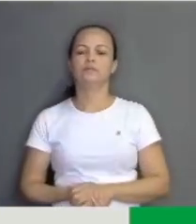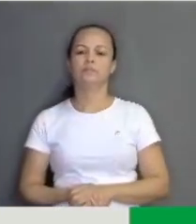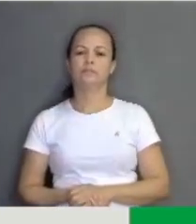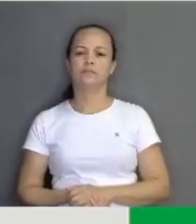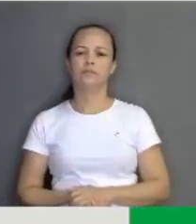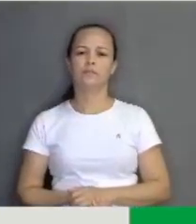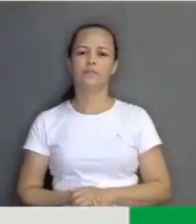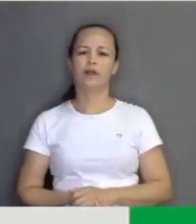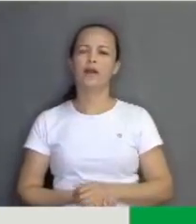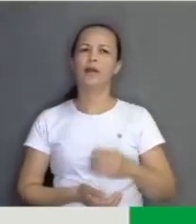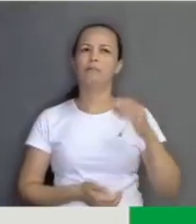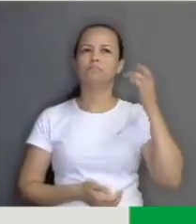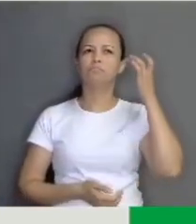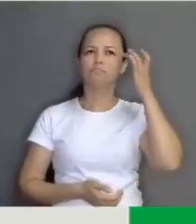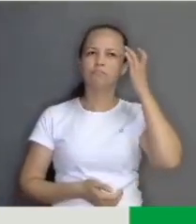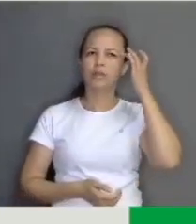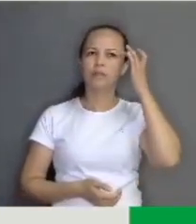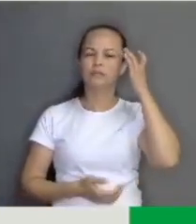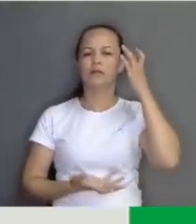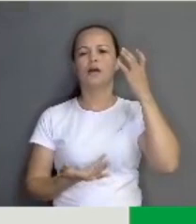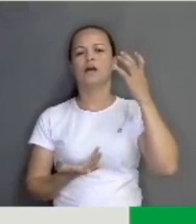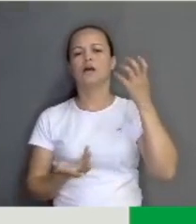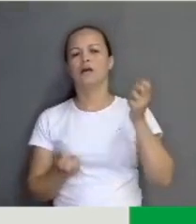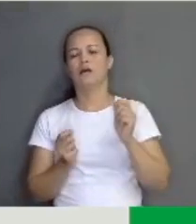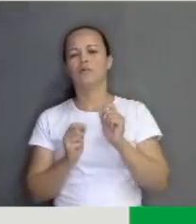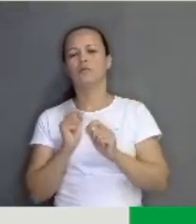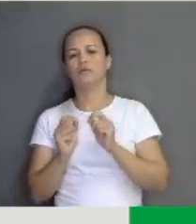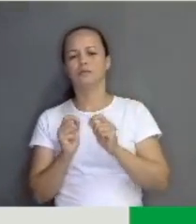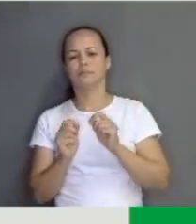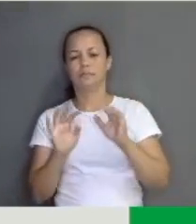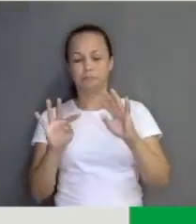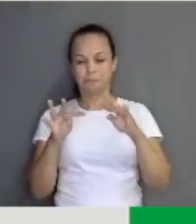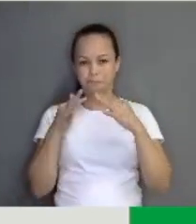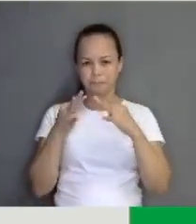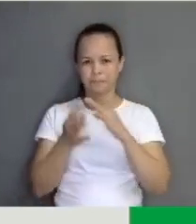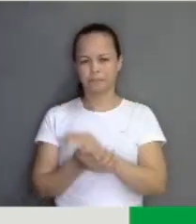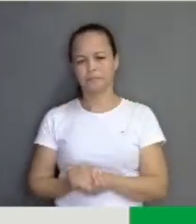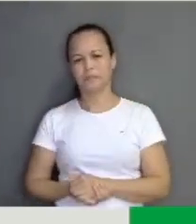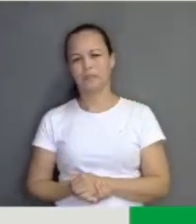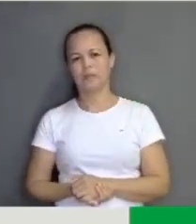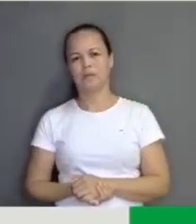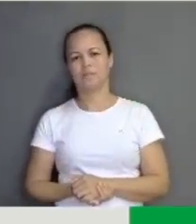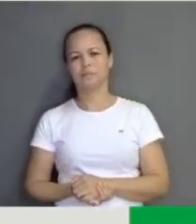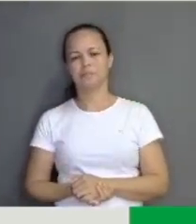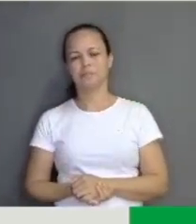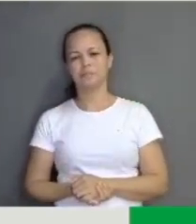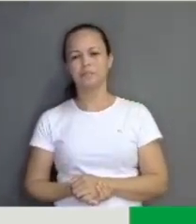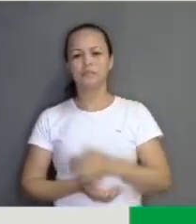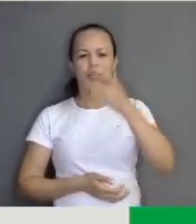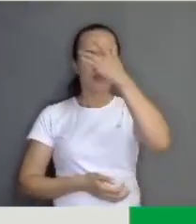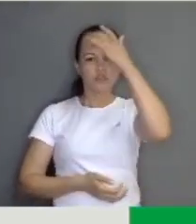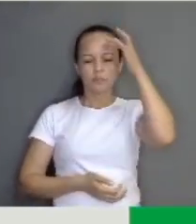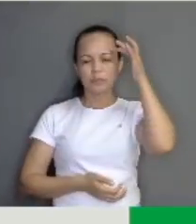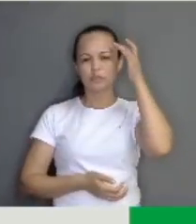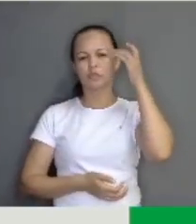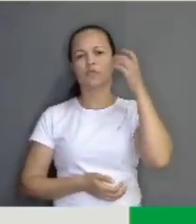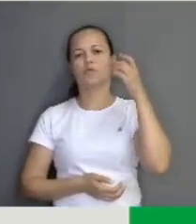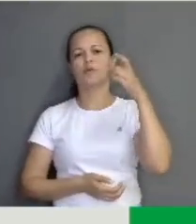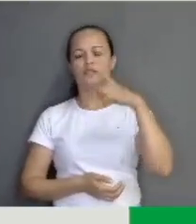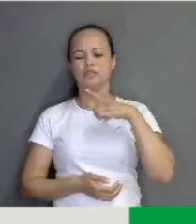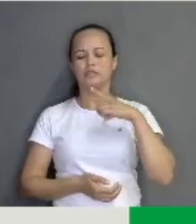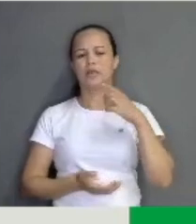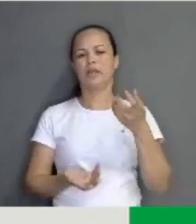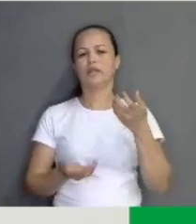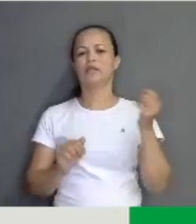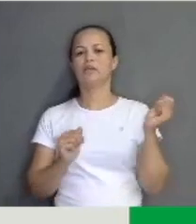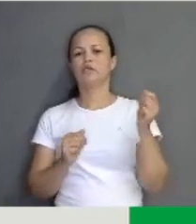Para refletir e discutir, preste atenção. As pessoas possuem estilos de vidas diferentes. É ou